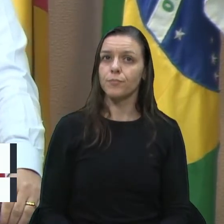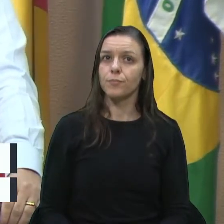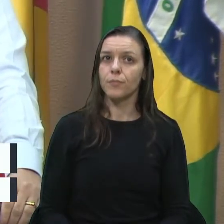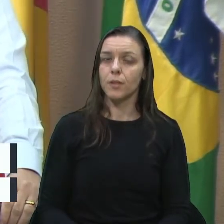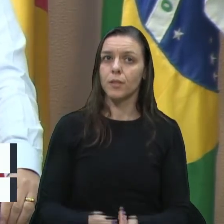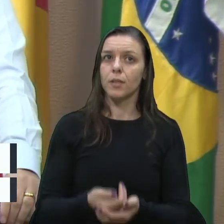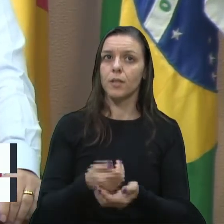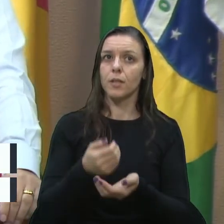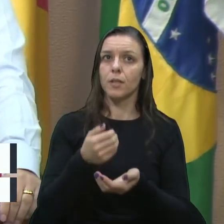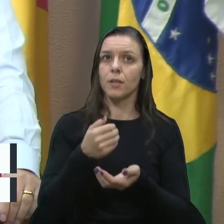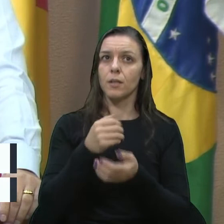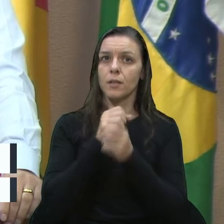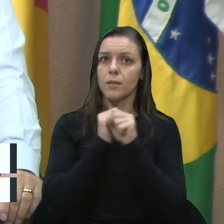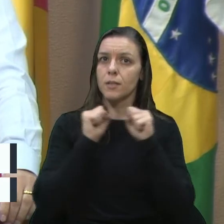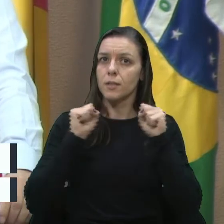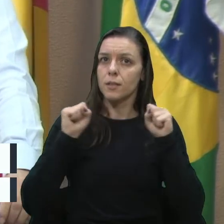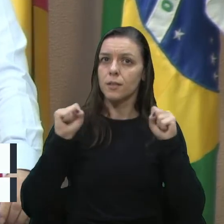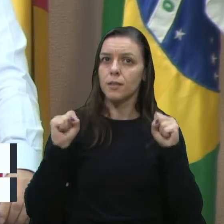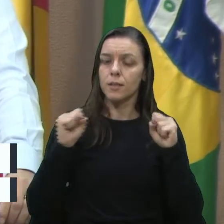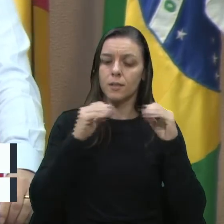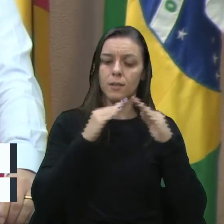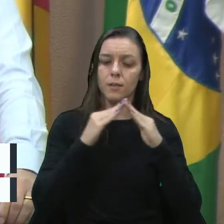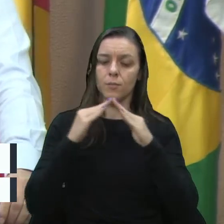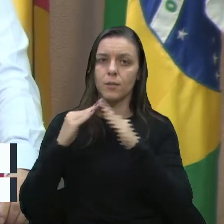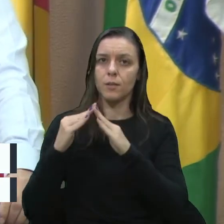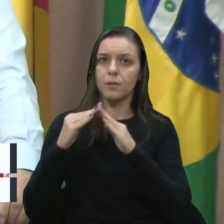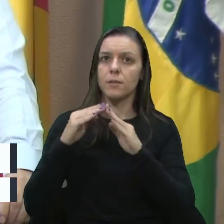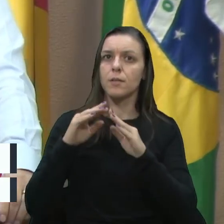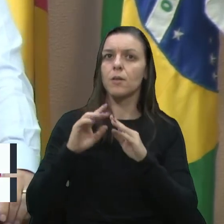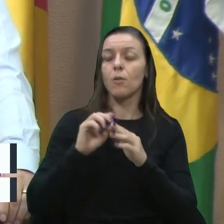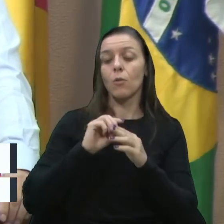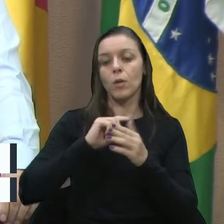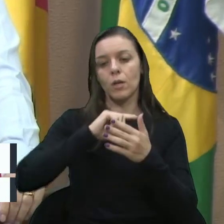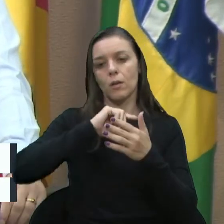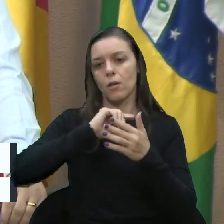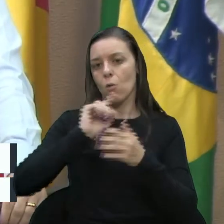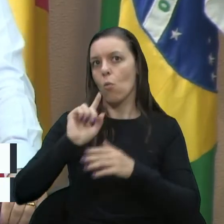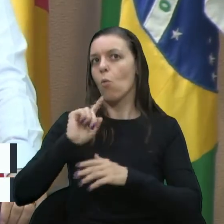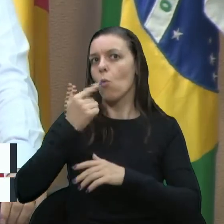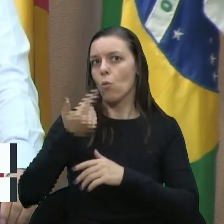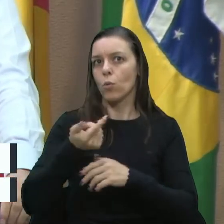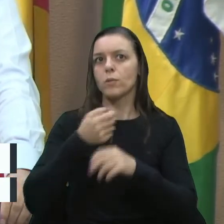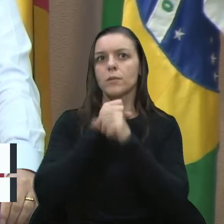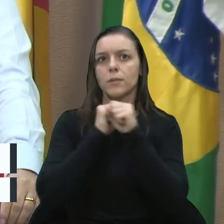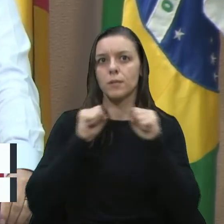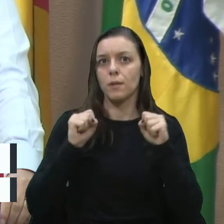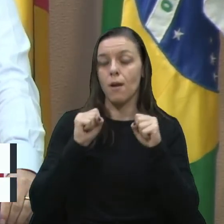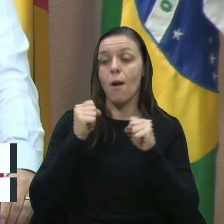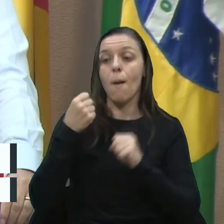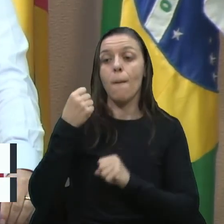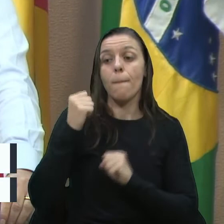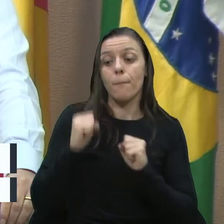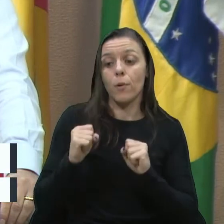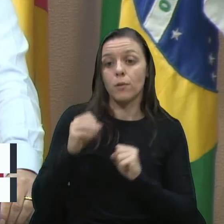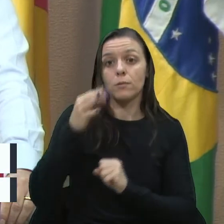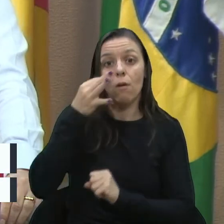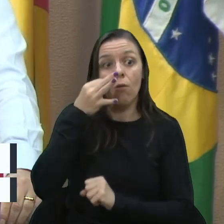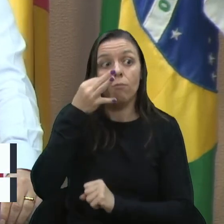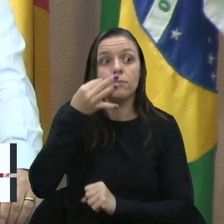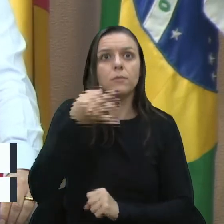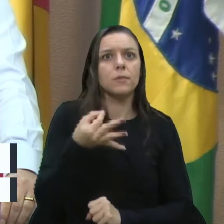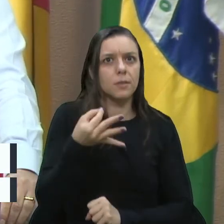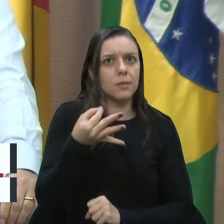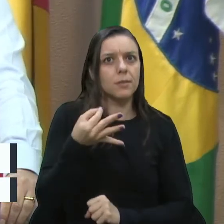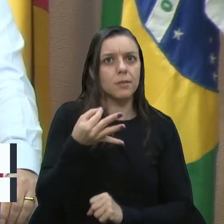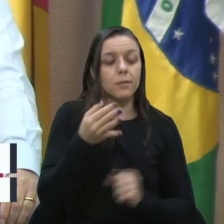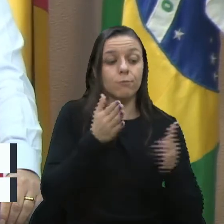da Habitação, enfim, e algumas secretarias competentes possam visar a médio, a